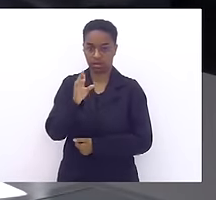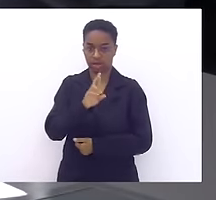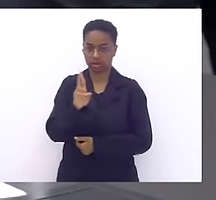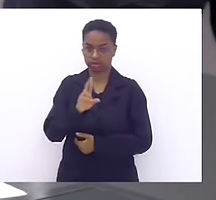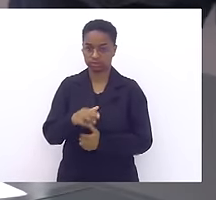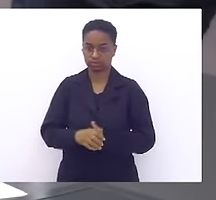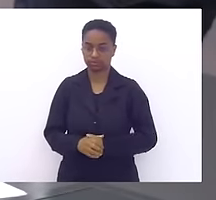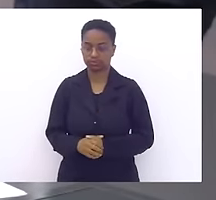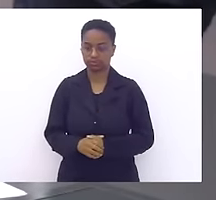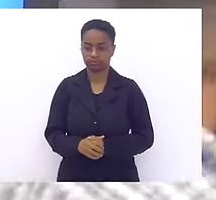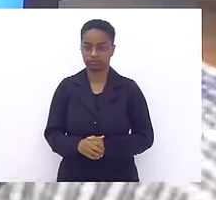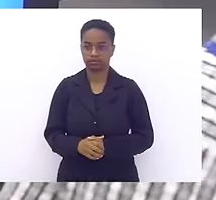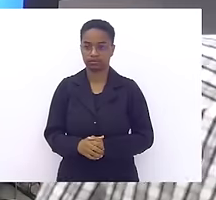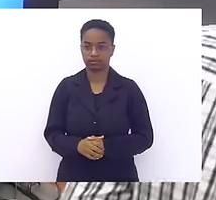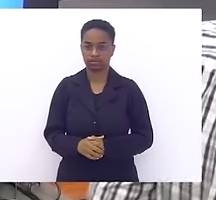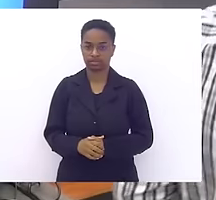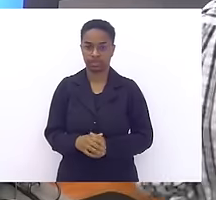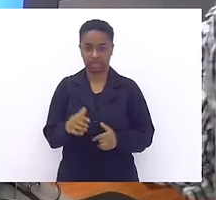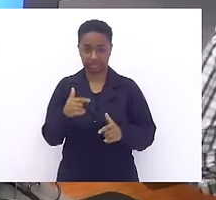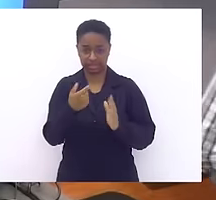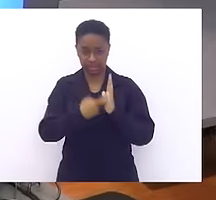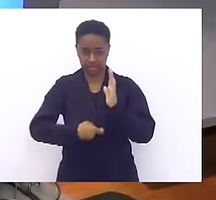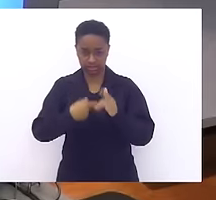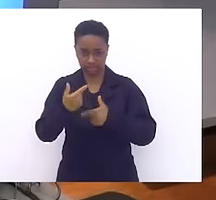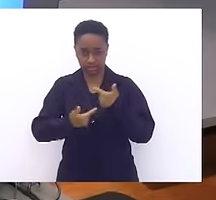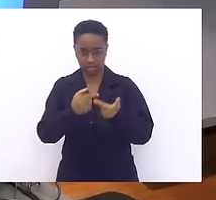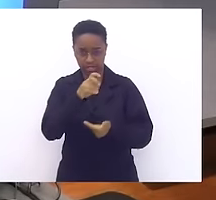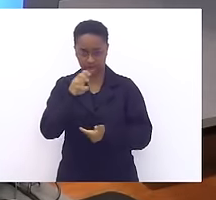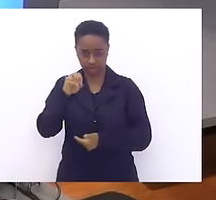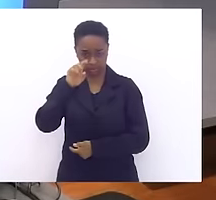a taxa de serviço é r$ 500 mil reais